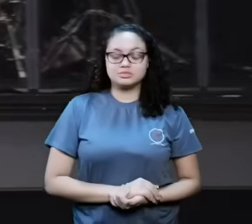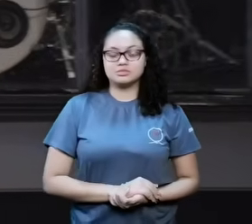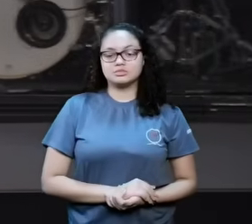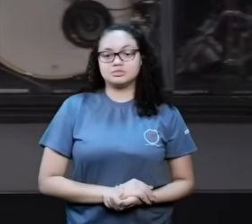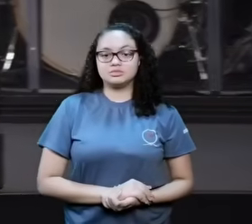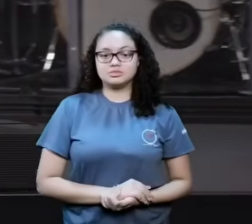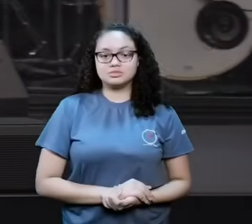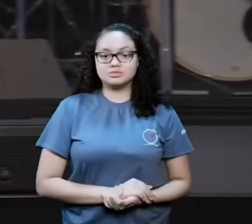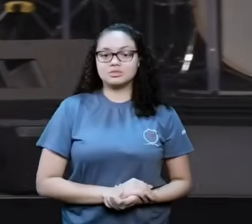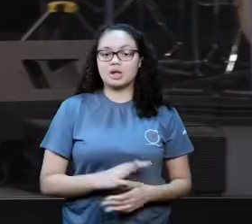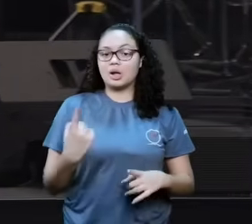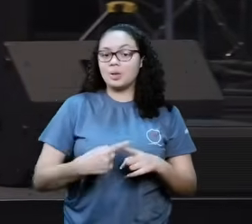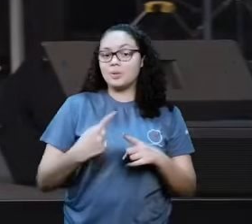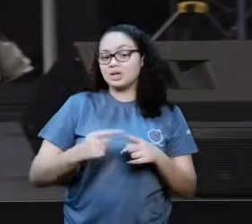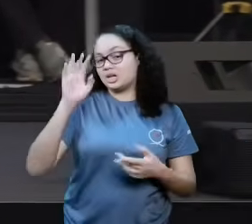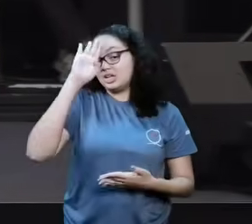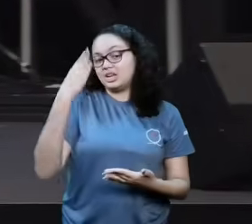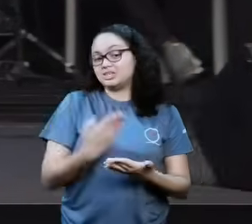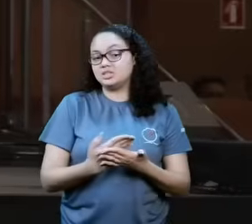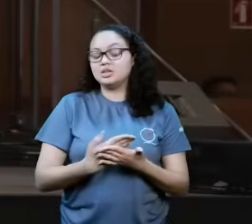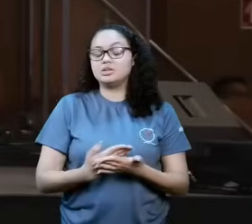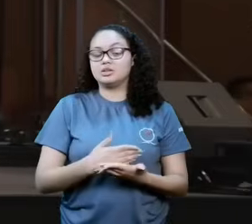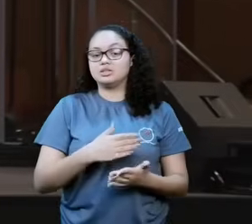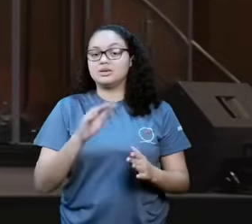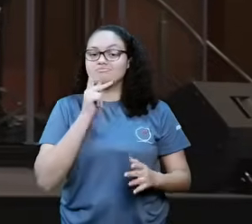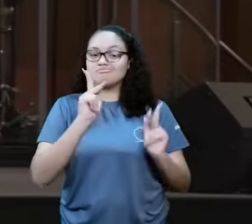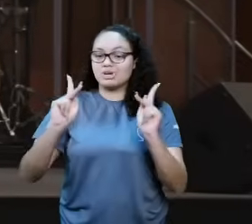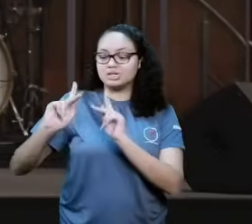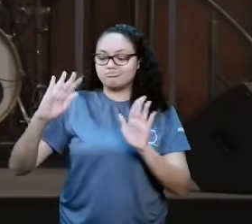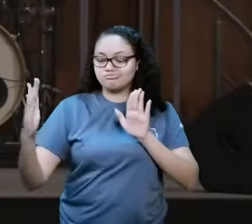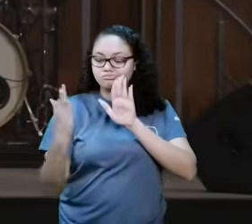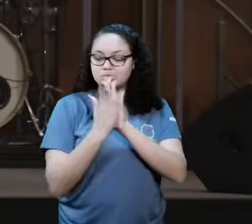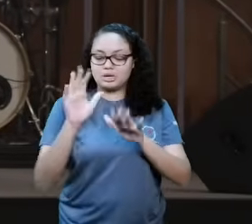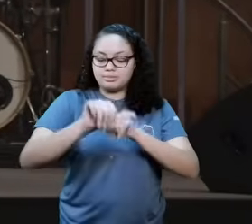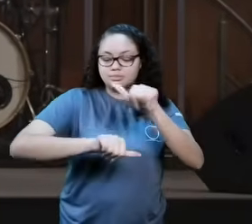Agora, por que acredito que essa palavra é de confronto para transformação?